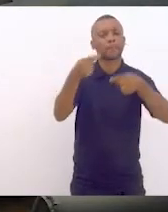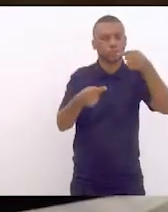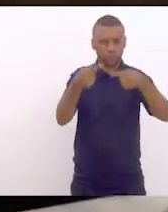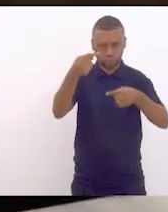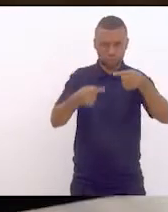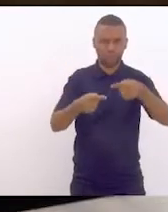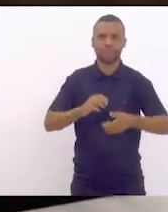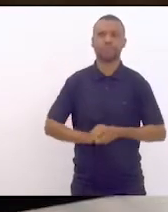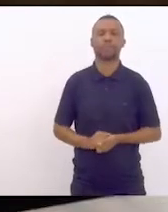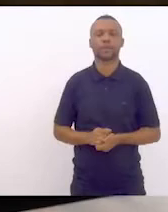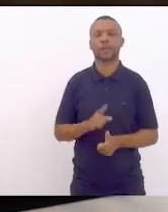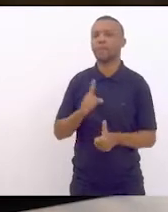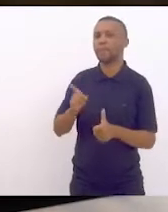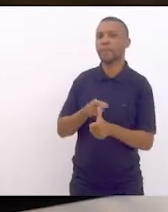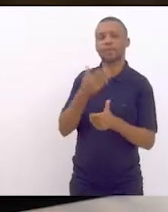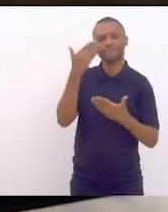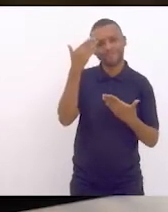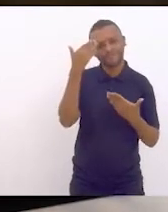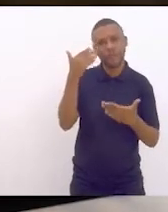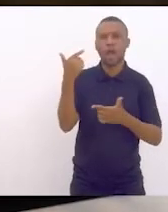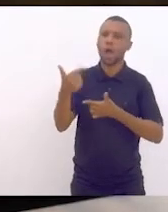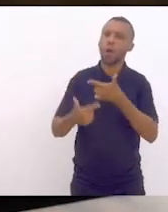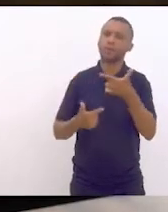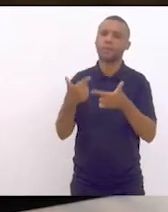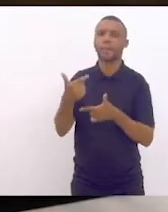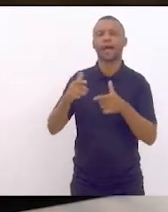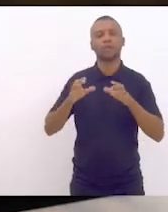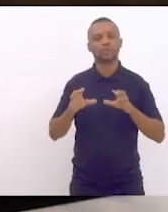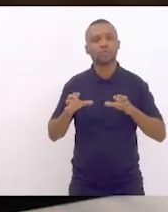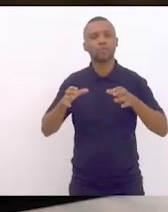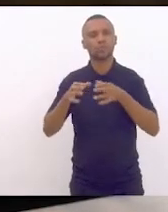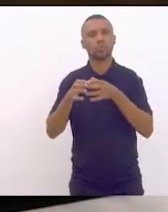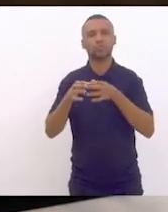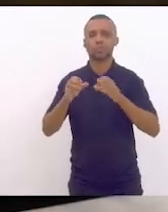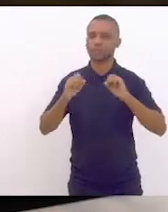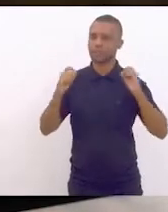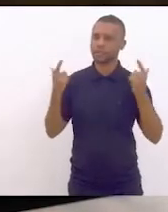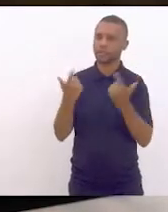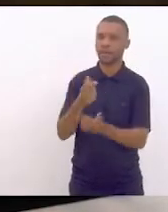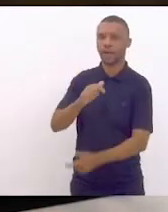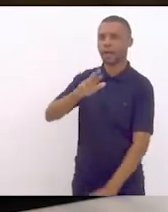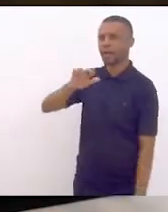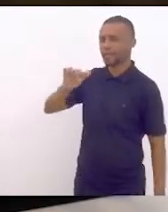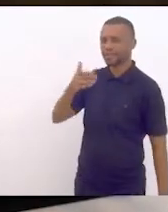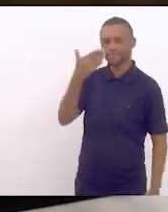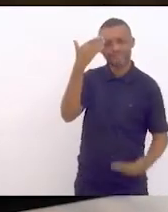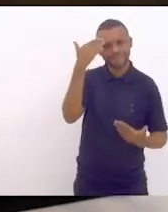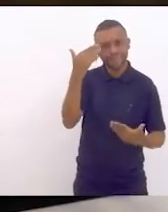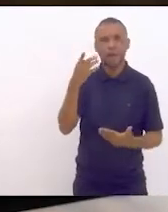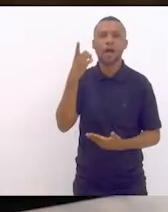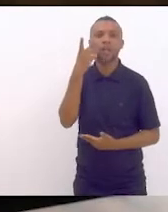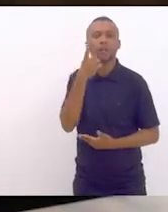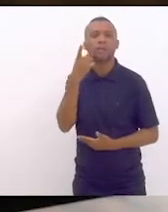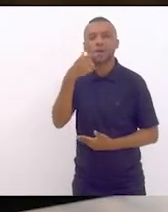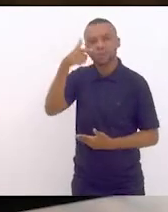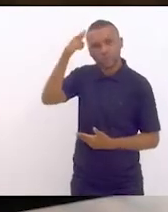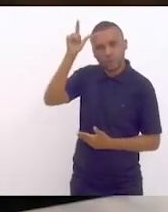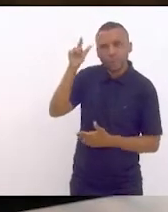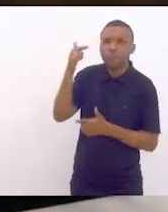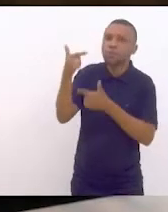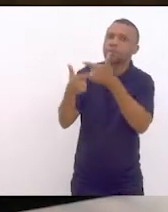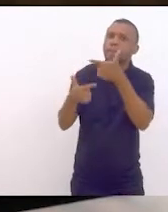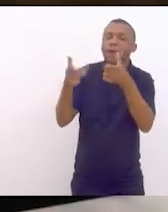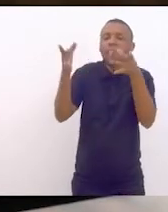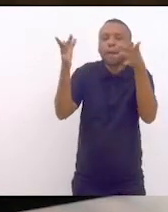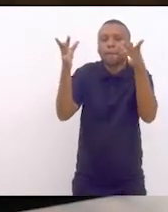Primeiro, agradecer ao trabalho conjunto dessa casa, agradecer muito deputado Luiz Paulo pelo trabalho minucioso,